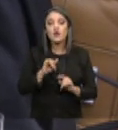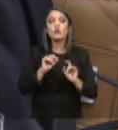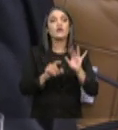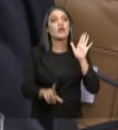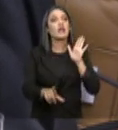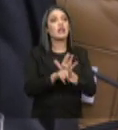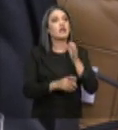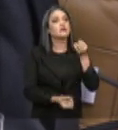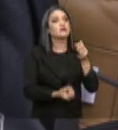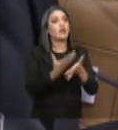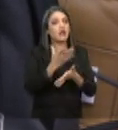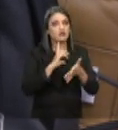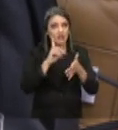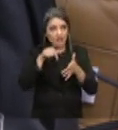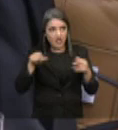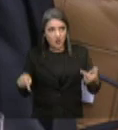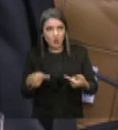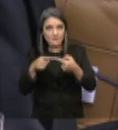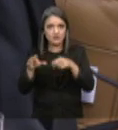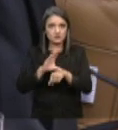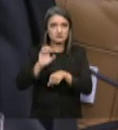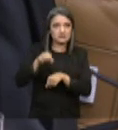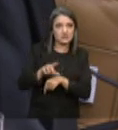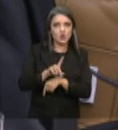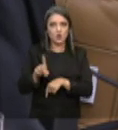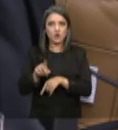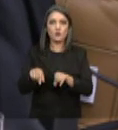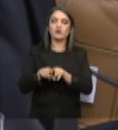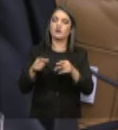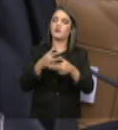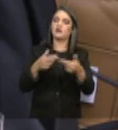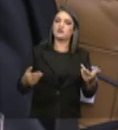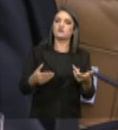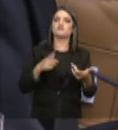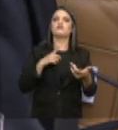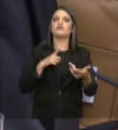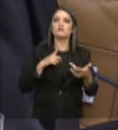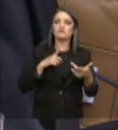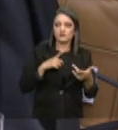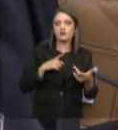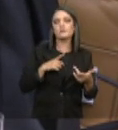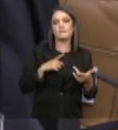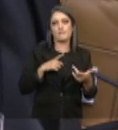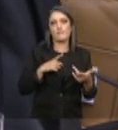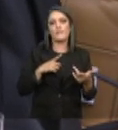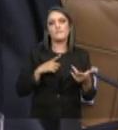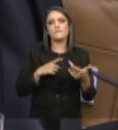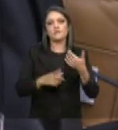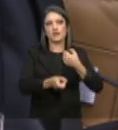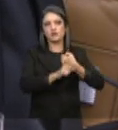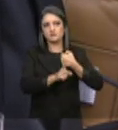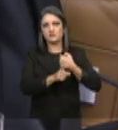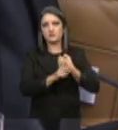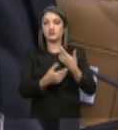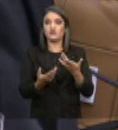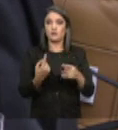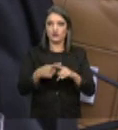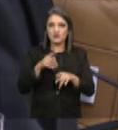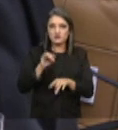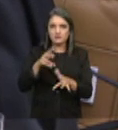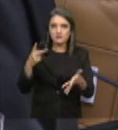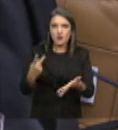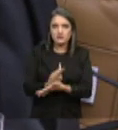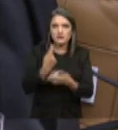das normas jurídicas e dos atos administrativos com a constituição para o efeito de no caso concreto